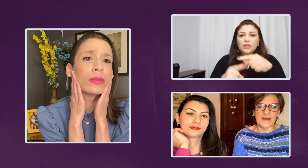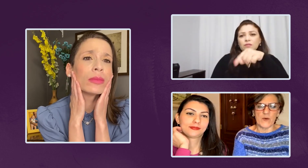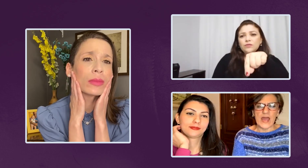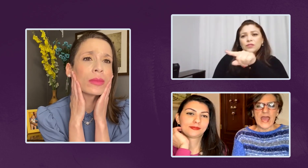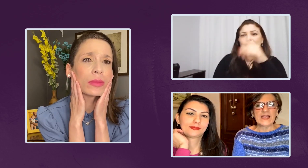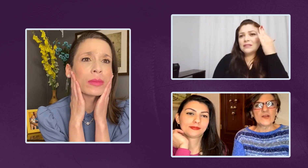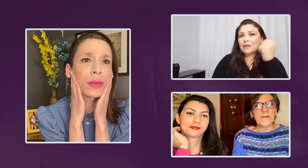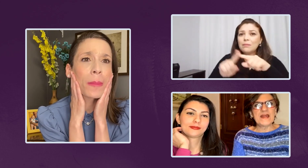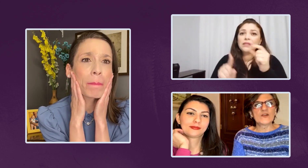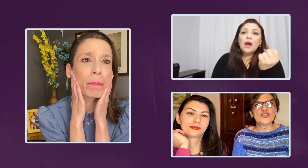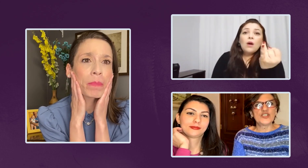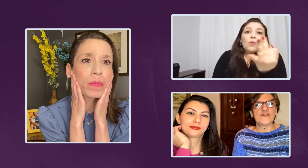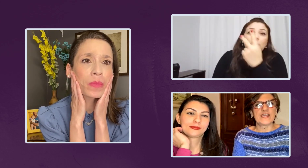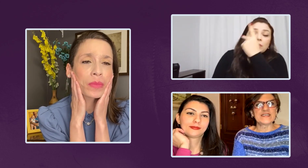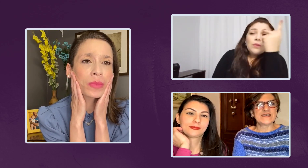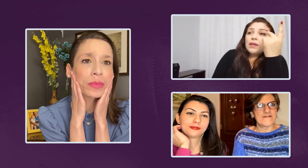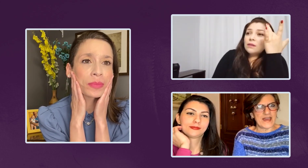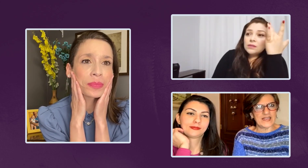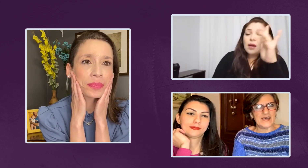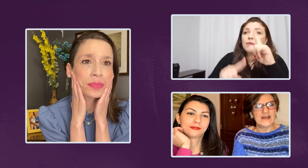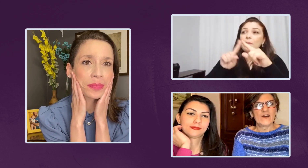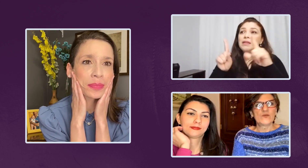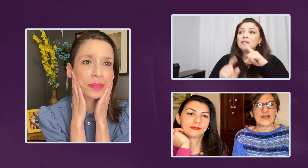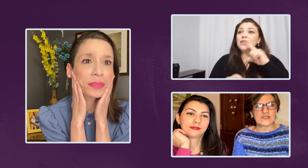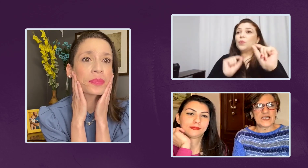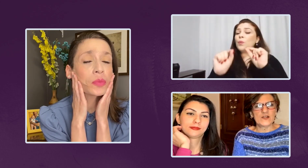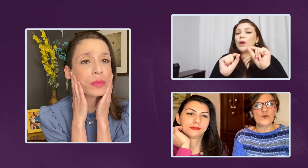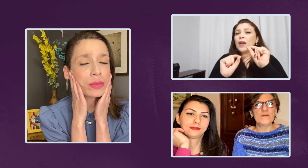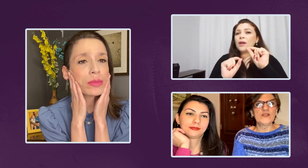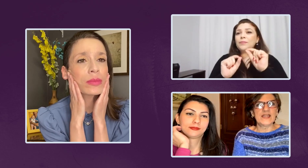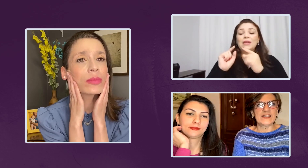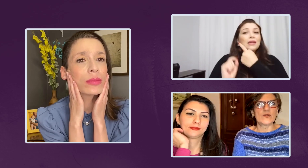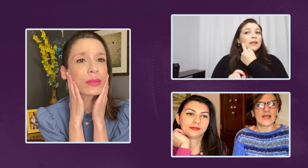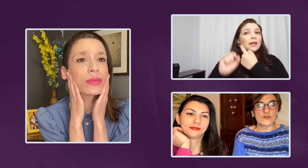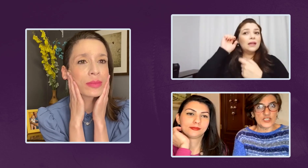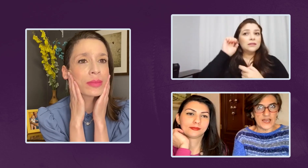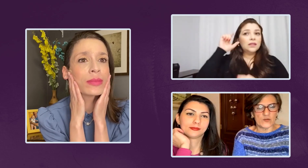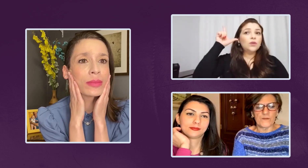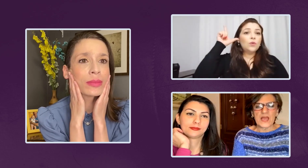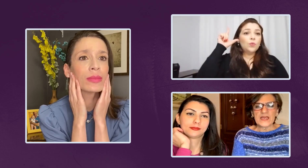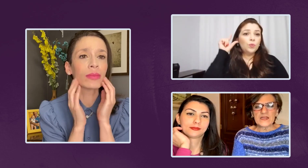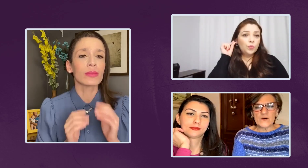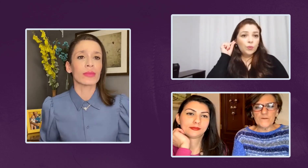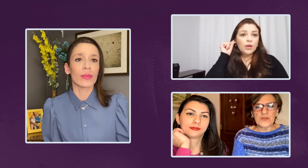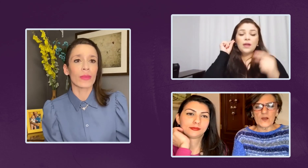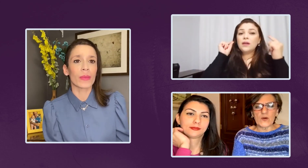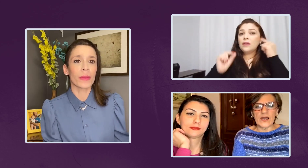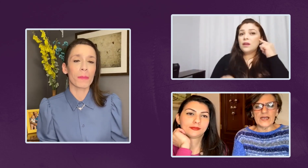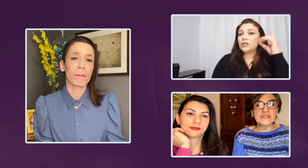não saibam, ela tem uma perda auditiva que é severa do lado esquerdo e moderada do lado direito.